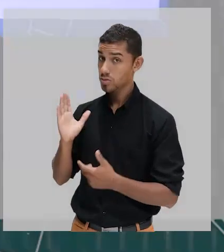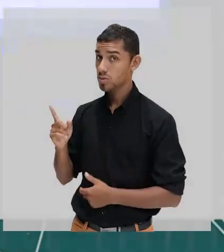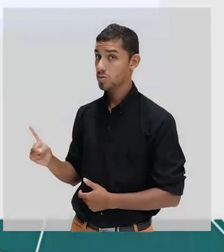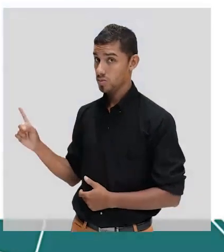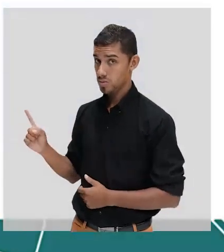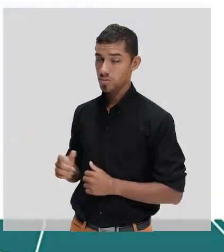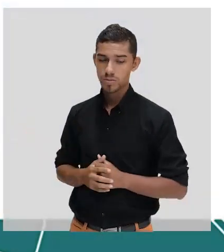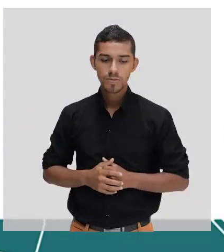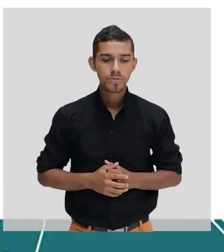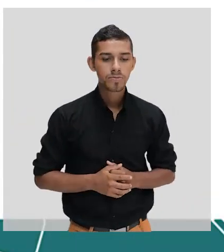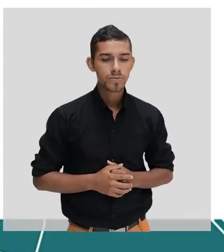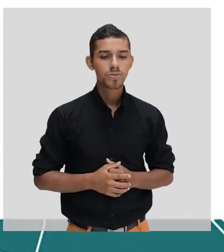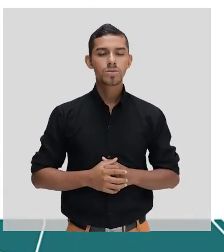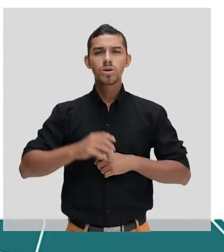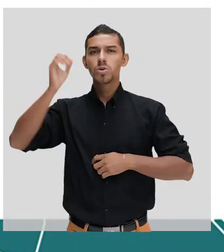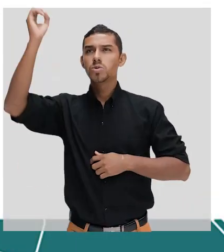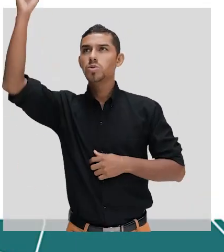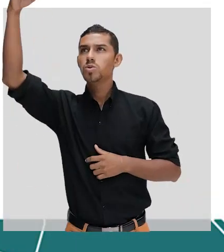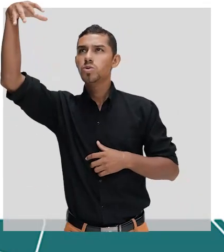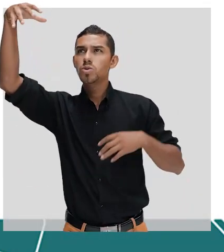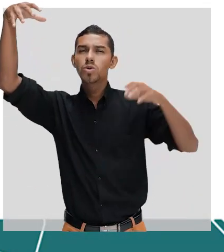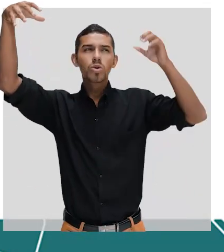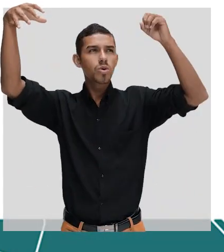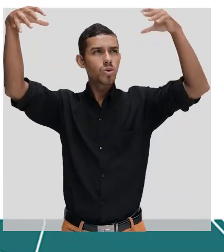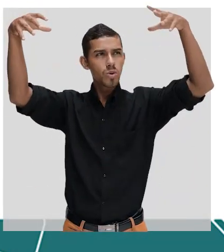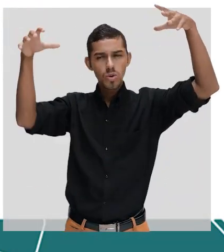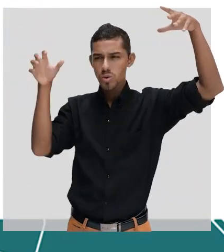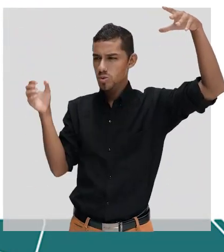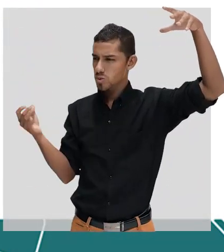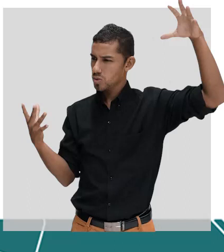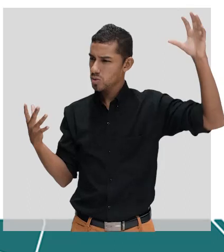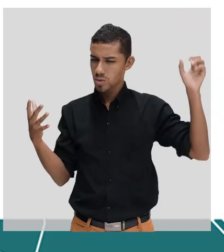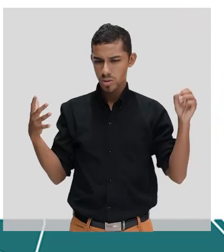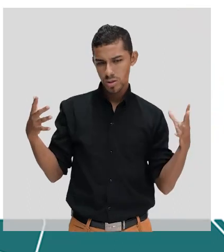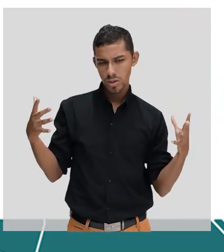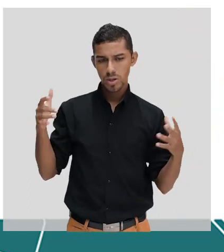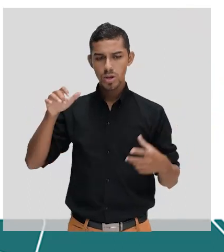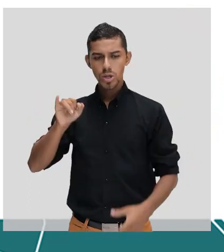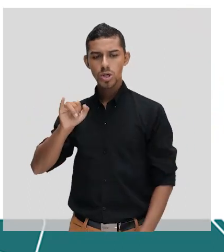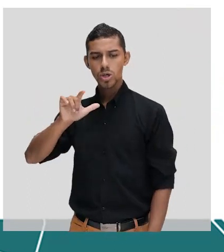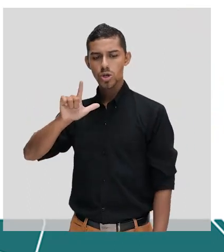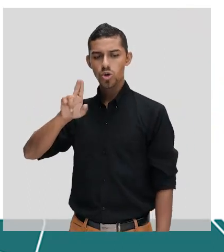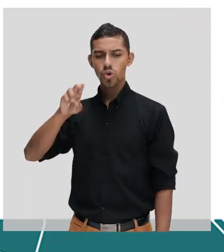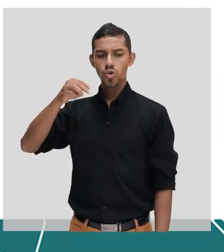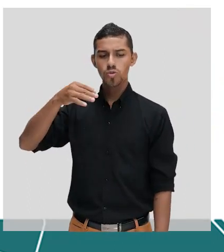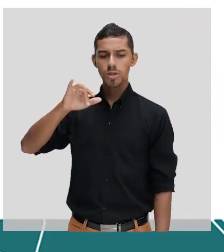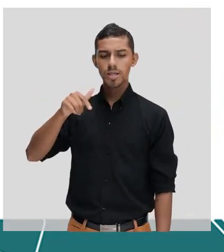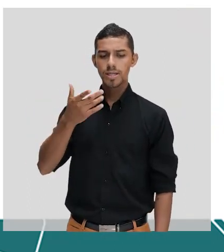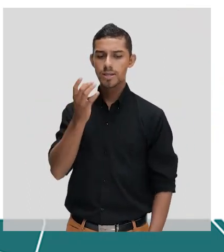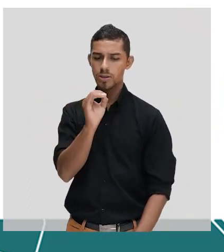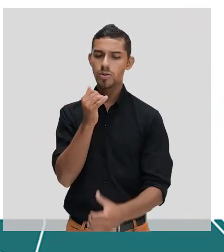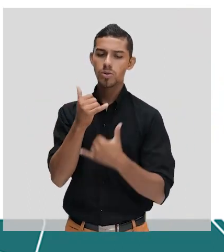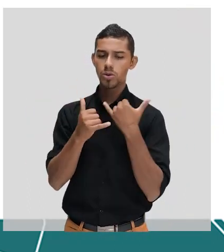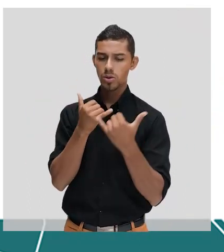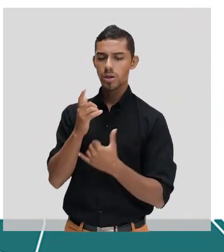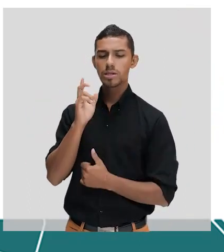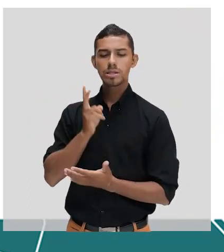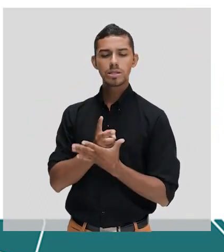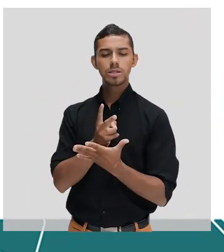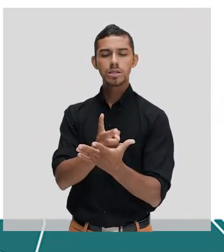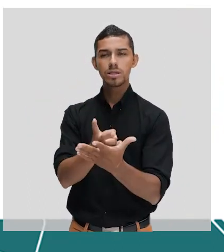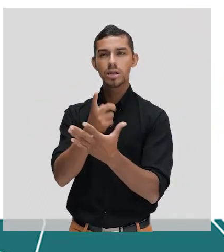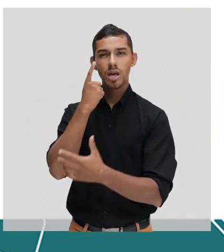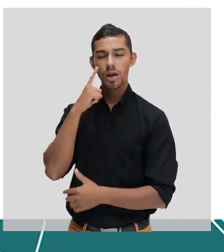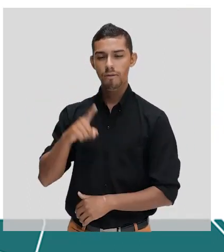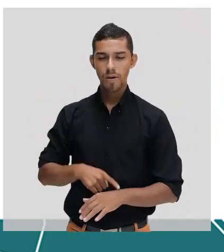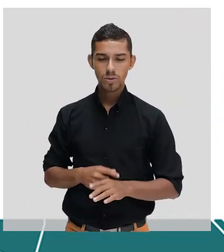isso. Iluminação. Bom, a iluminação ela tem uma coisa bem interessante. Eu sempre brinco, para você entender a iluminação, passe